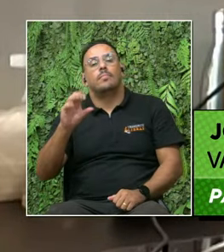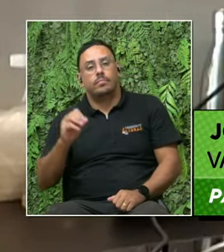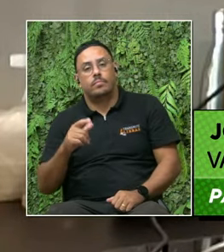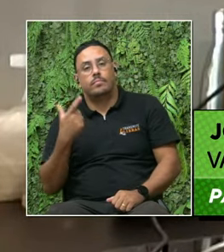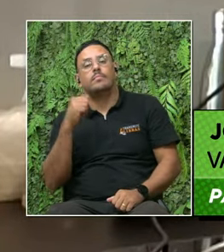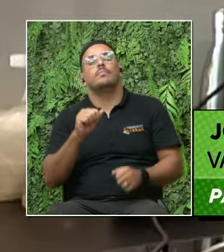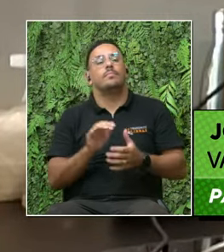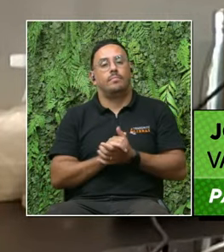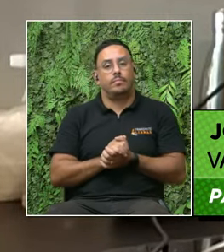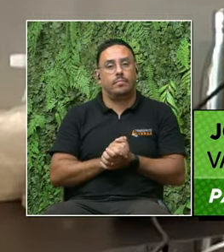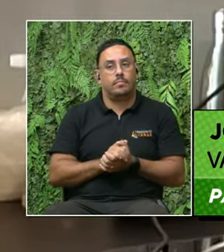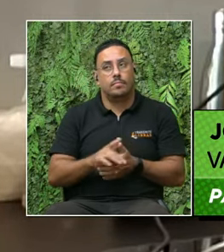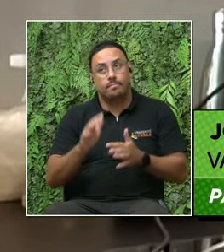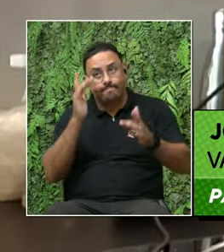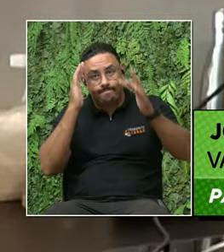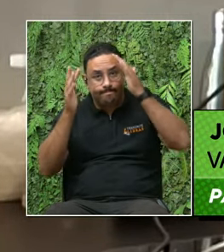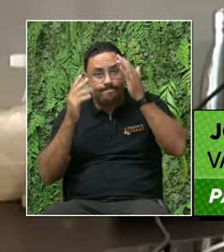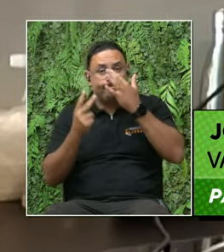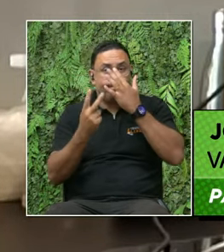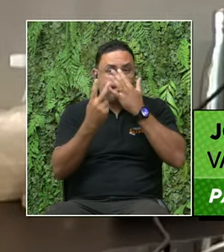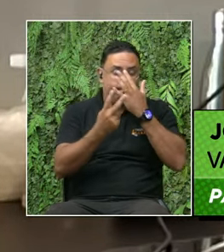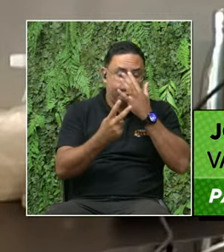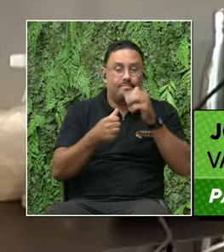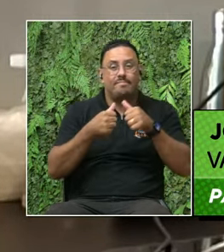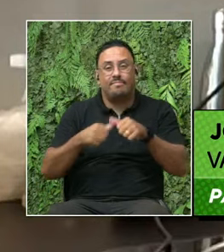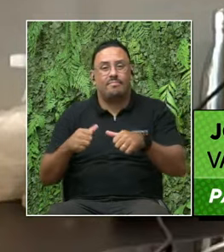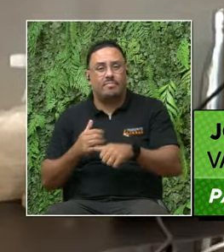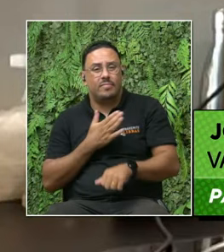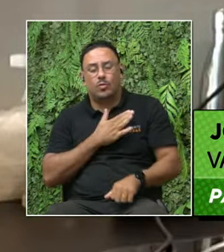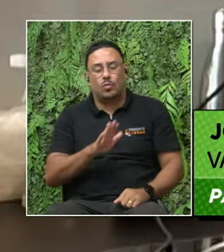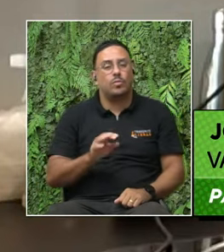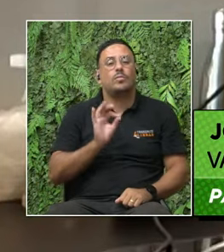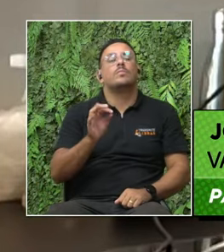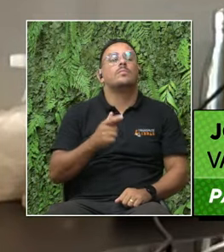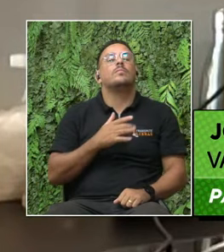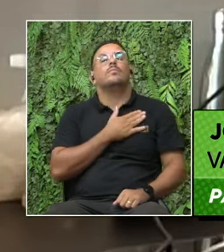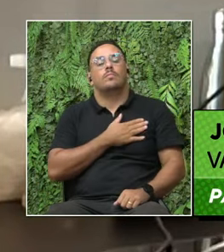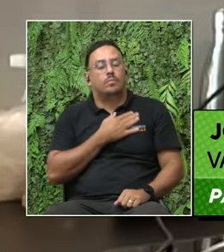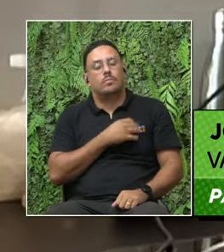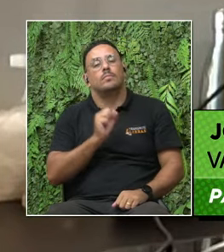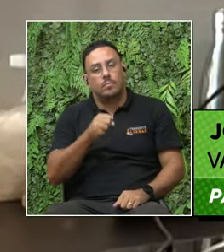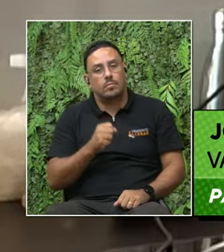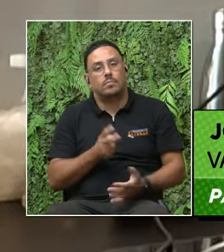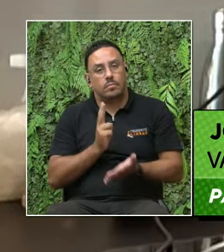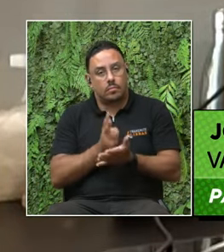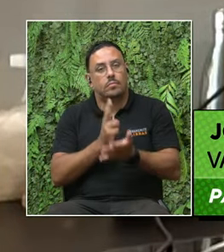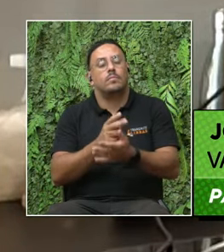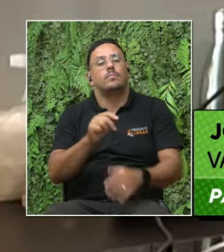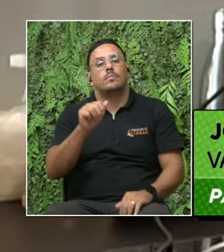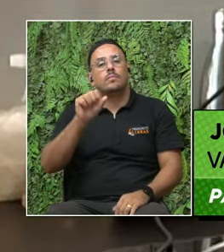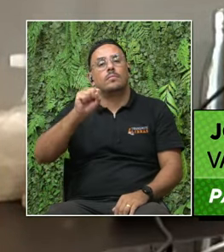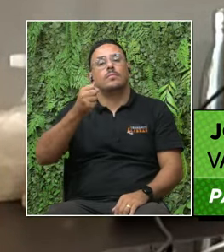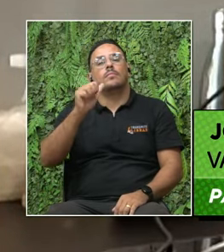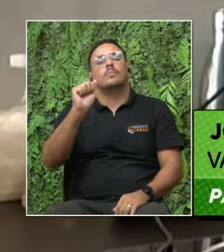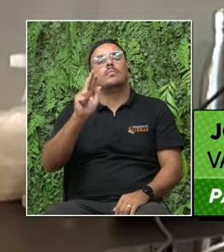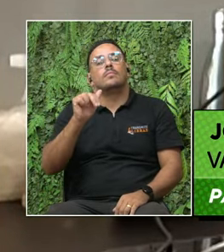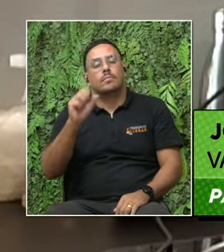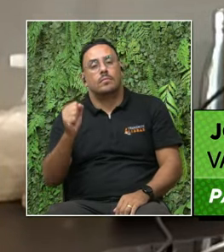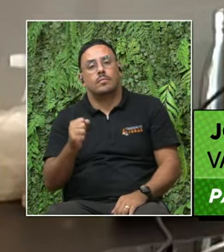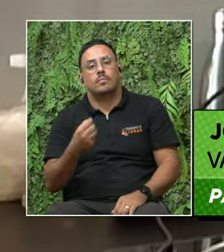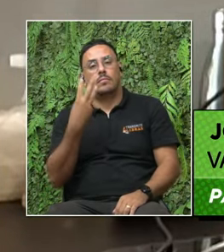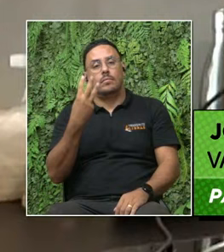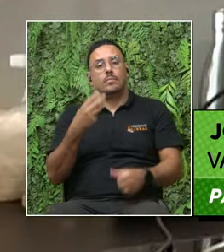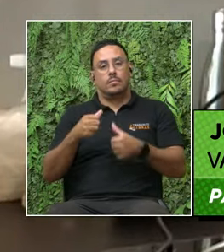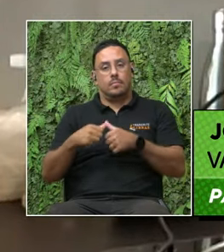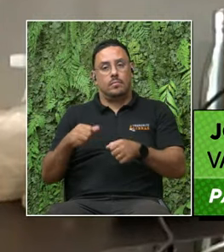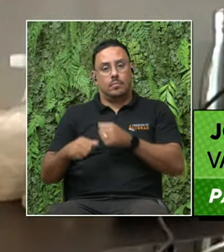ao engano você pensa Ah Dois zagueiros mudou o esquema não gostou não ele gostou tanto que ele mantém o saravia jogando como o terceiro zagueiro pelo